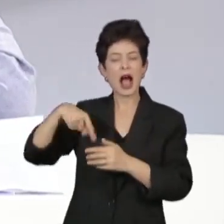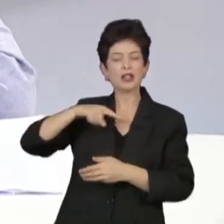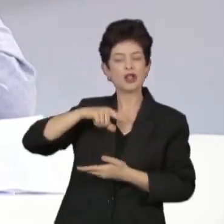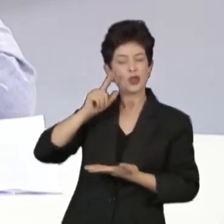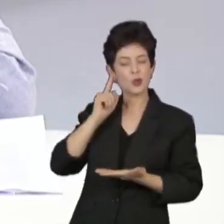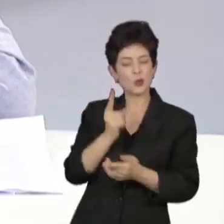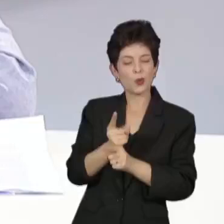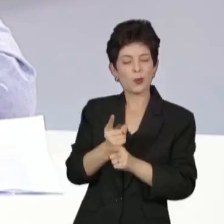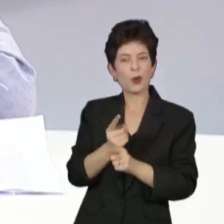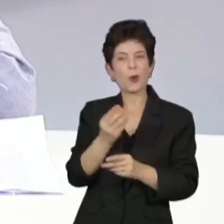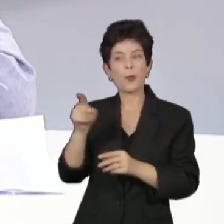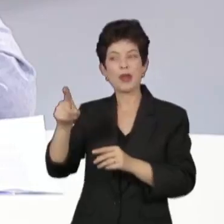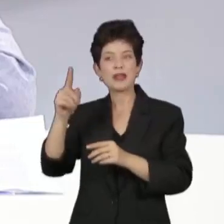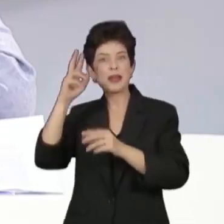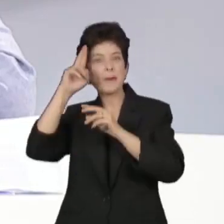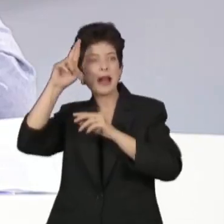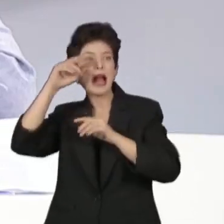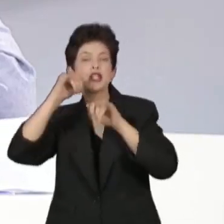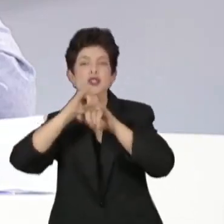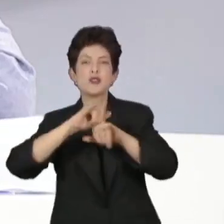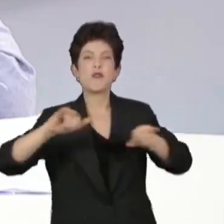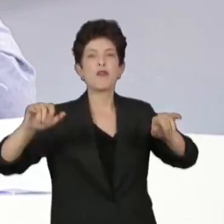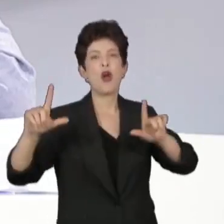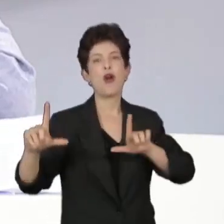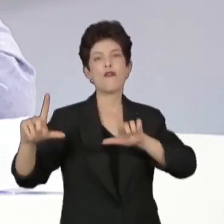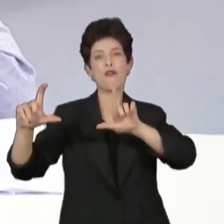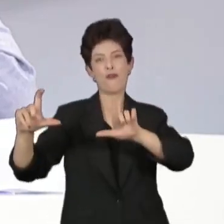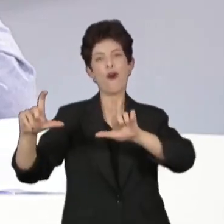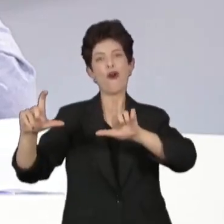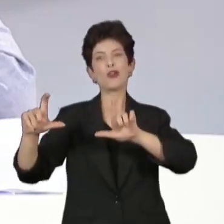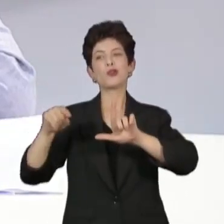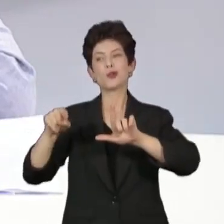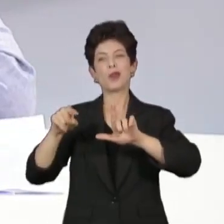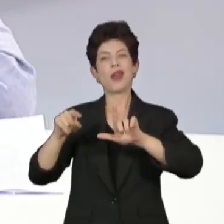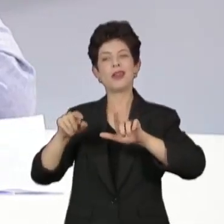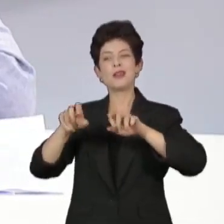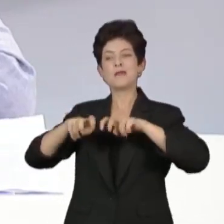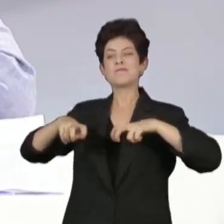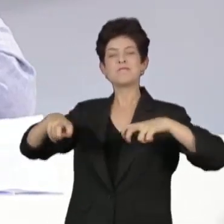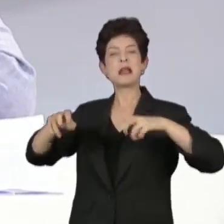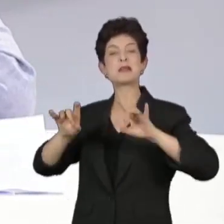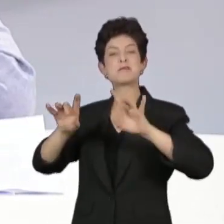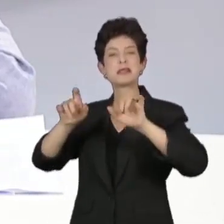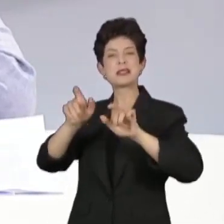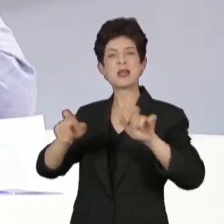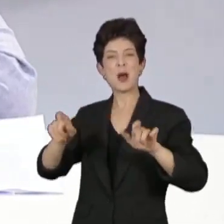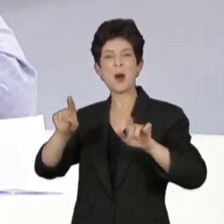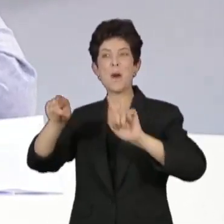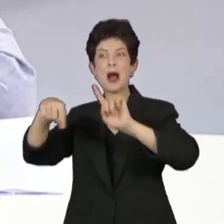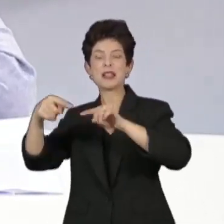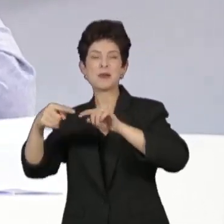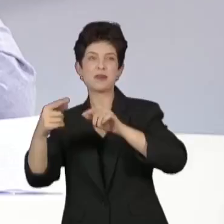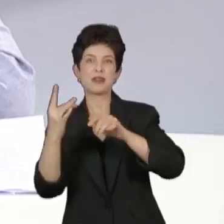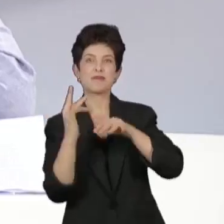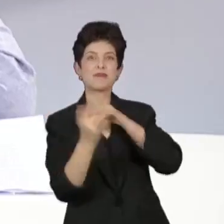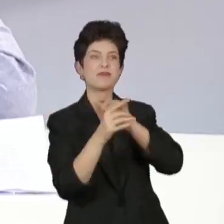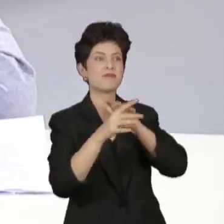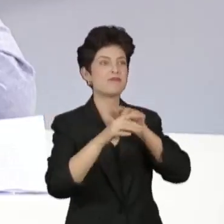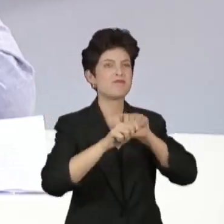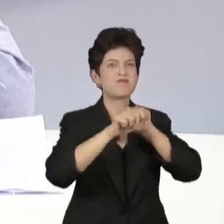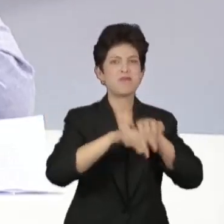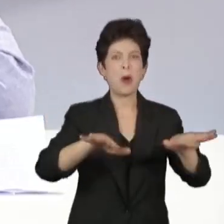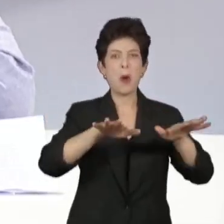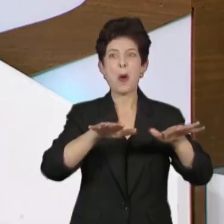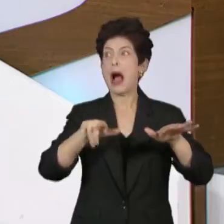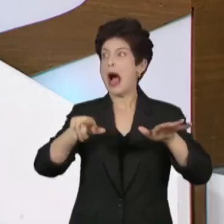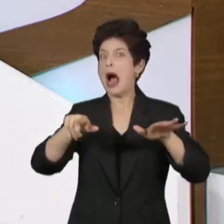agenda depois que esse empresário divulgou uma foto do seu camarote nas redes sociais e logo em seguida, depois da repercussão, ele apagou essa